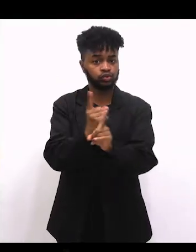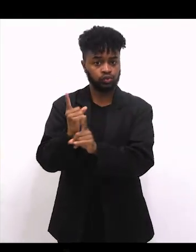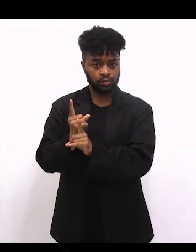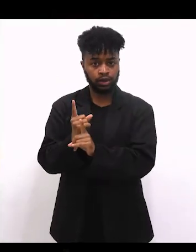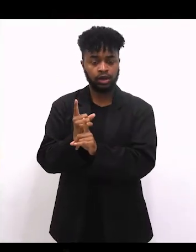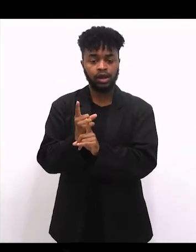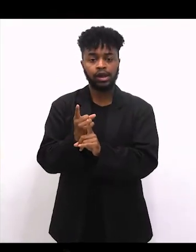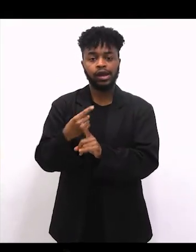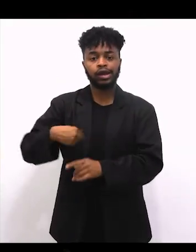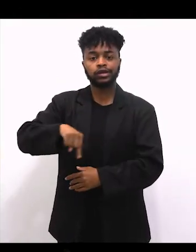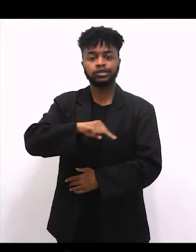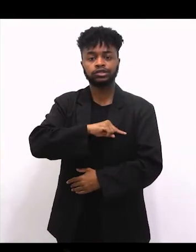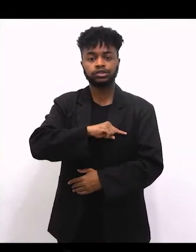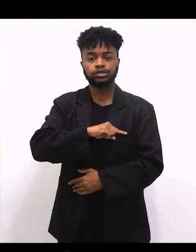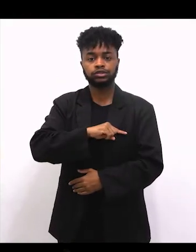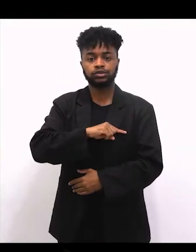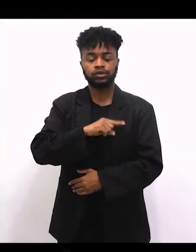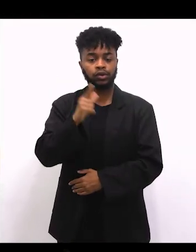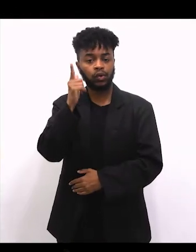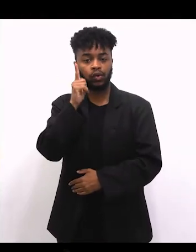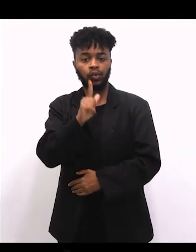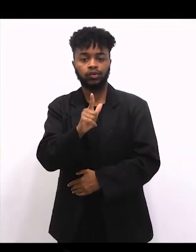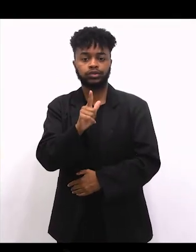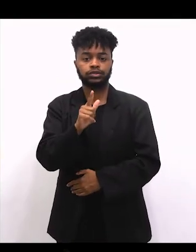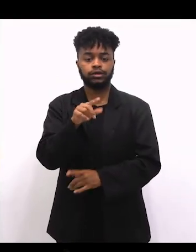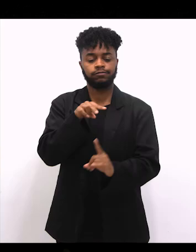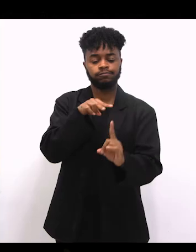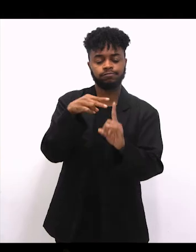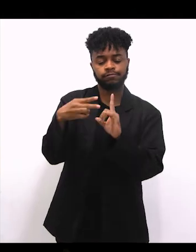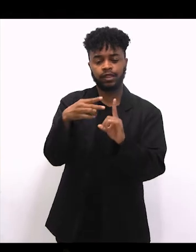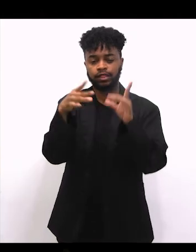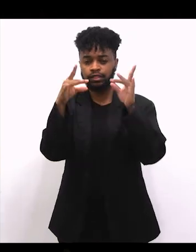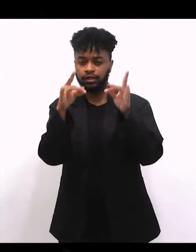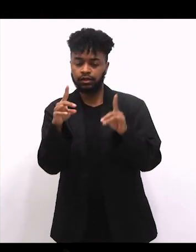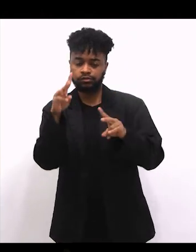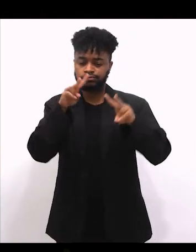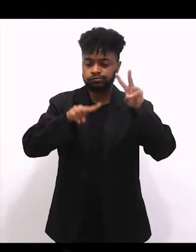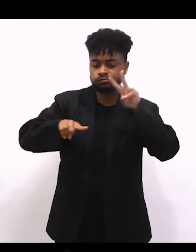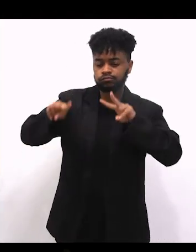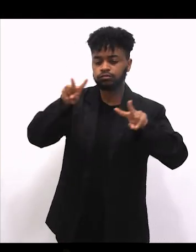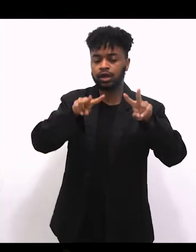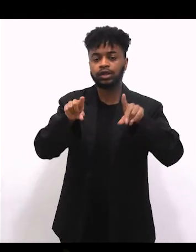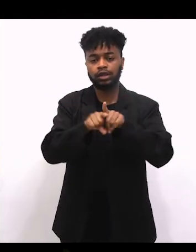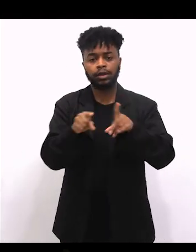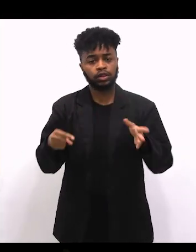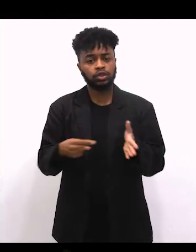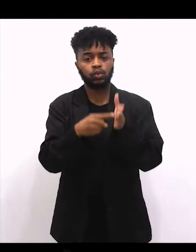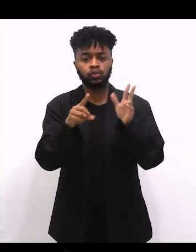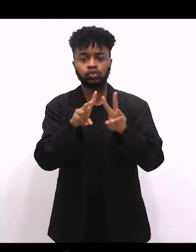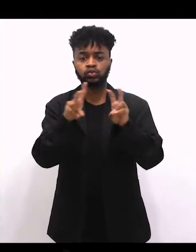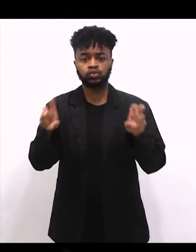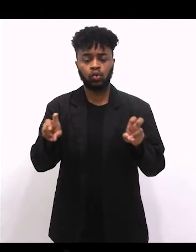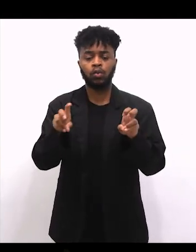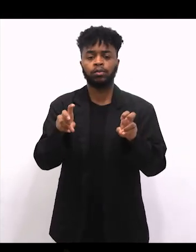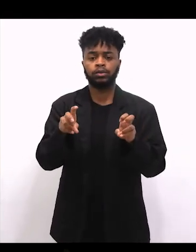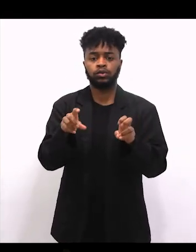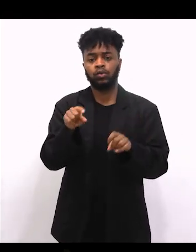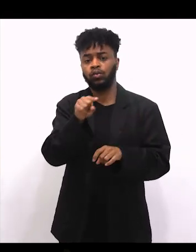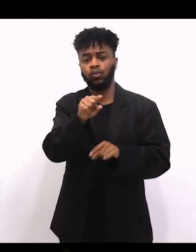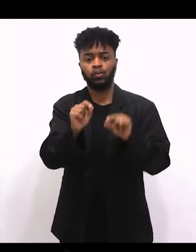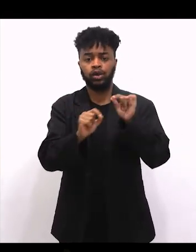identificar, a gente pode ter aí um olhar, né, mais apurado e denúncias mesmo sobre essas